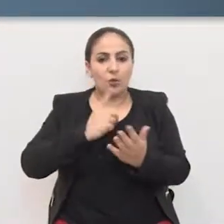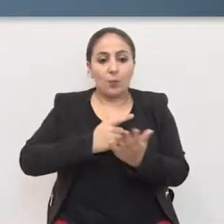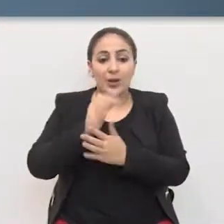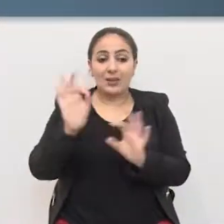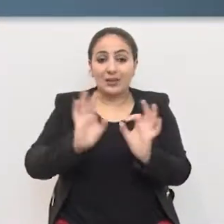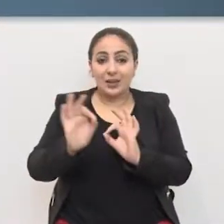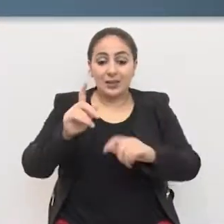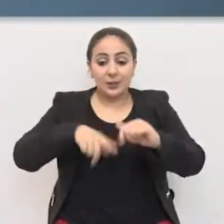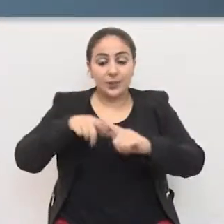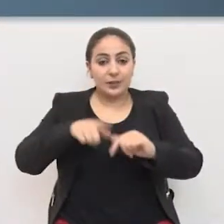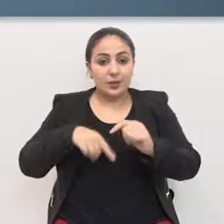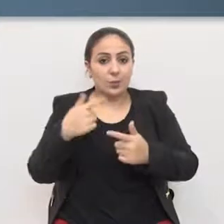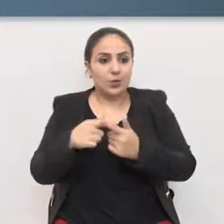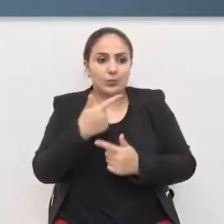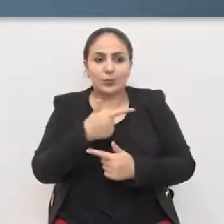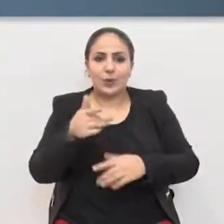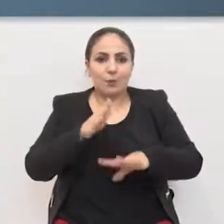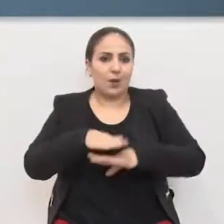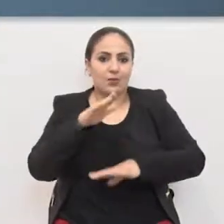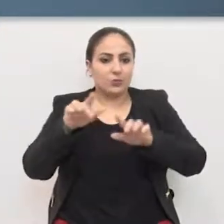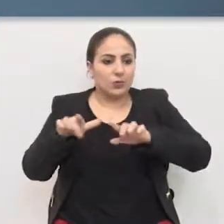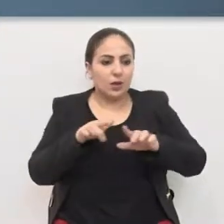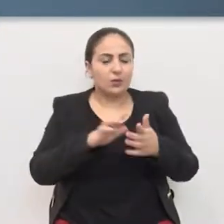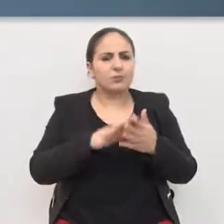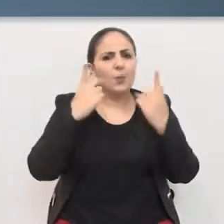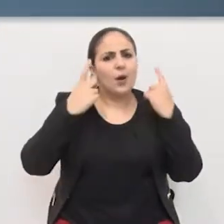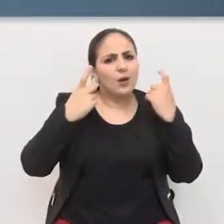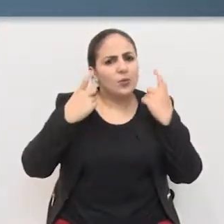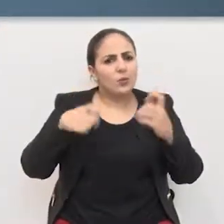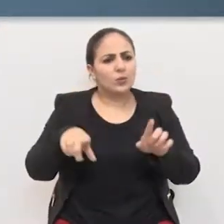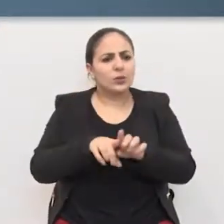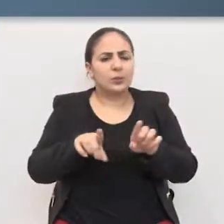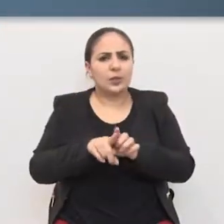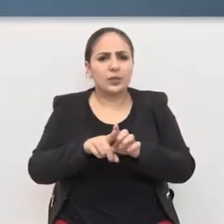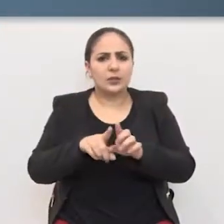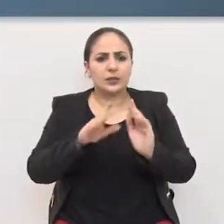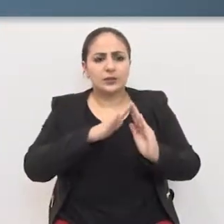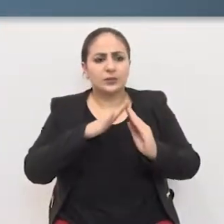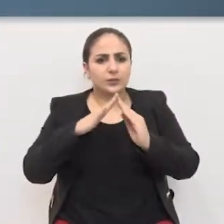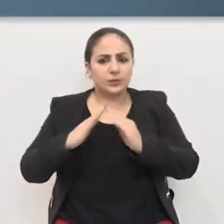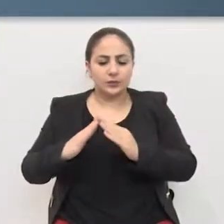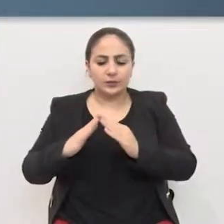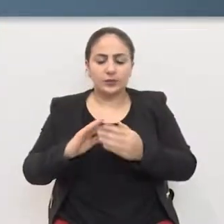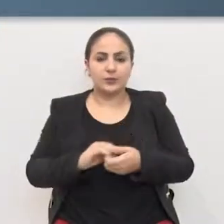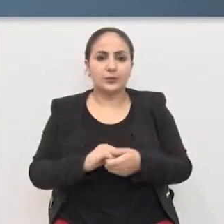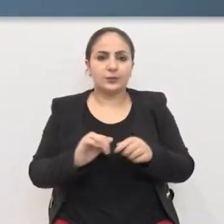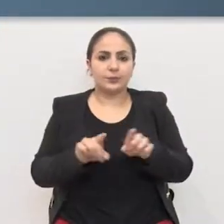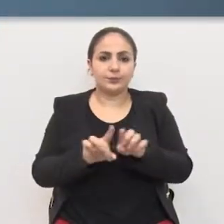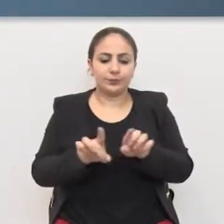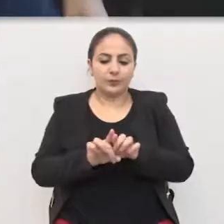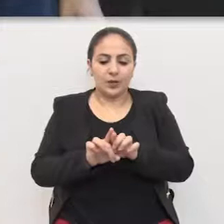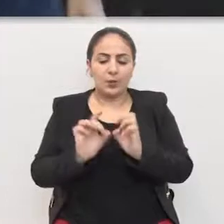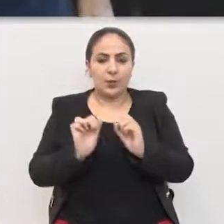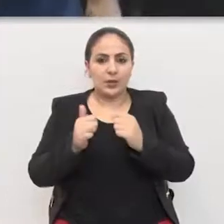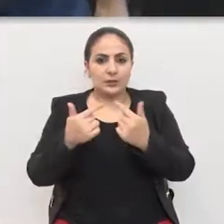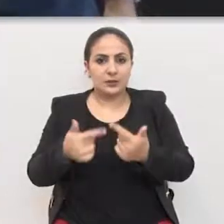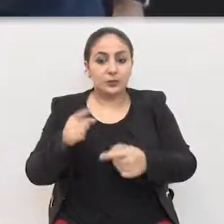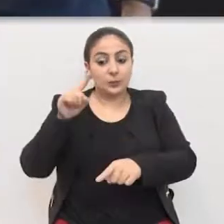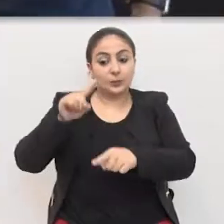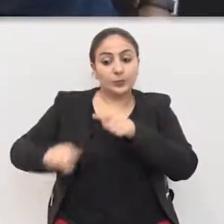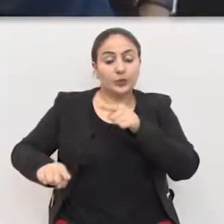mais uma máquina porque não tem mais espaço. Problema de barulho com os vizinhos, né? Já teve uma ação nos proibindo de trabalhar na turma à noite,